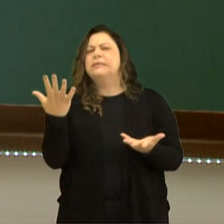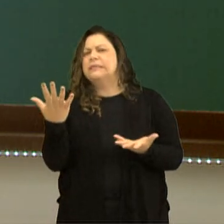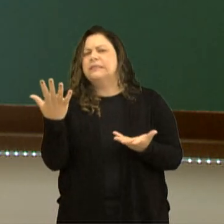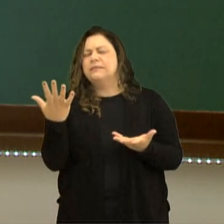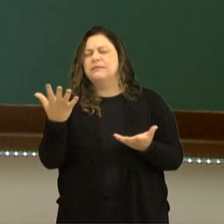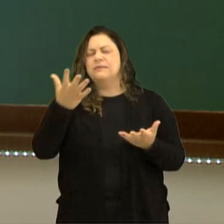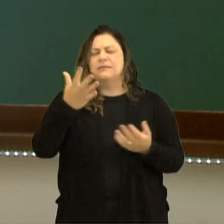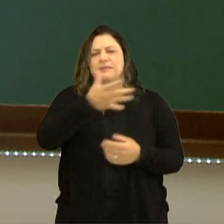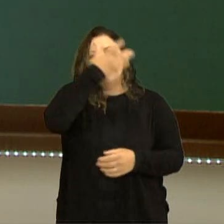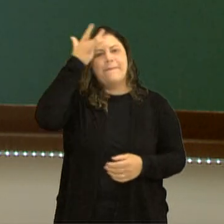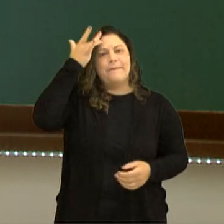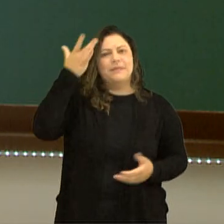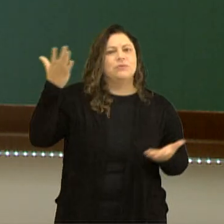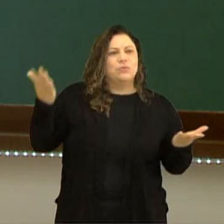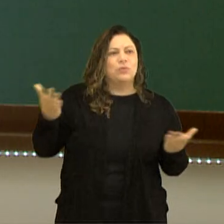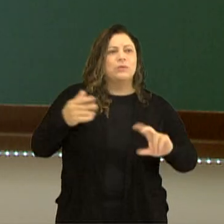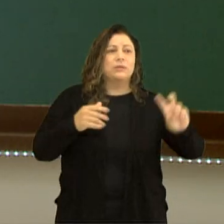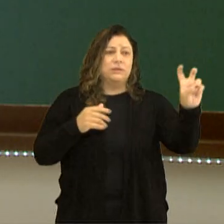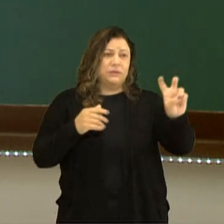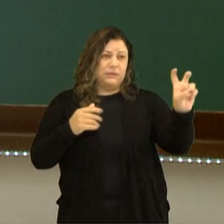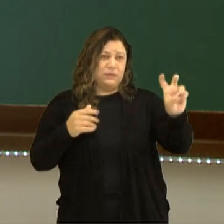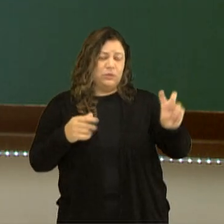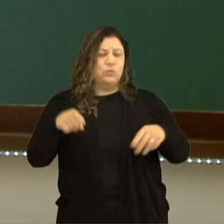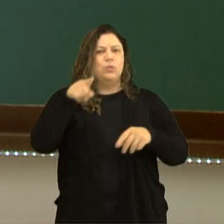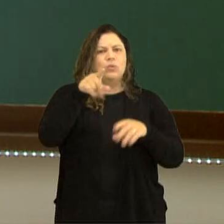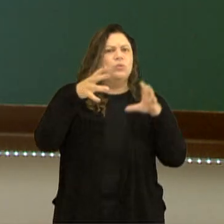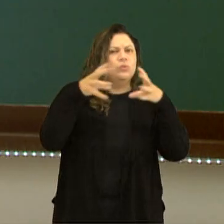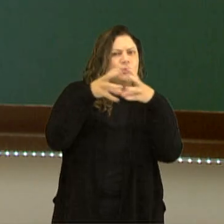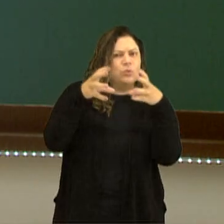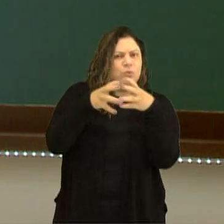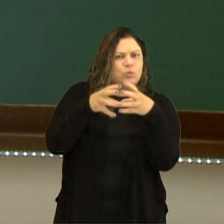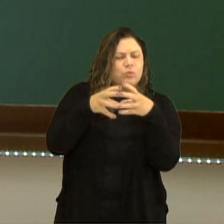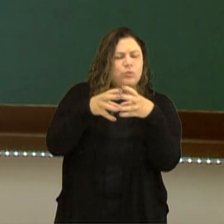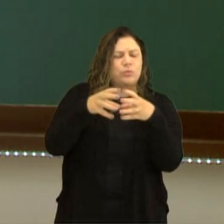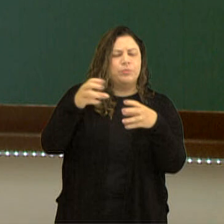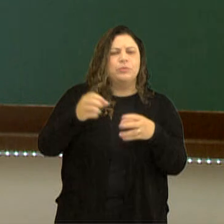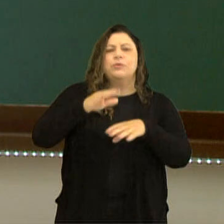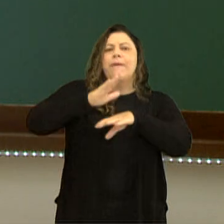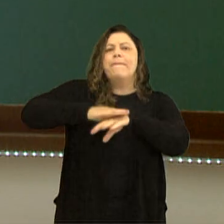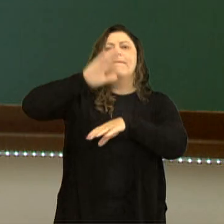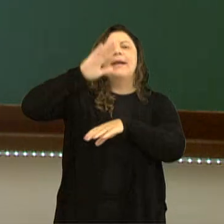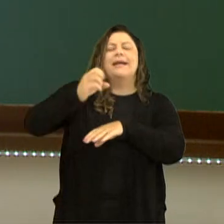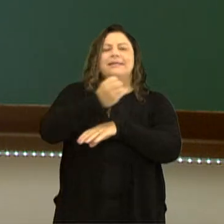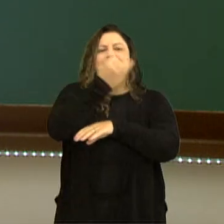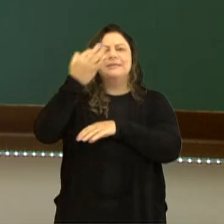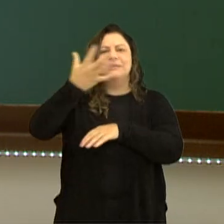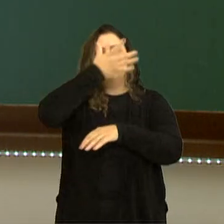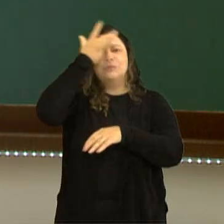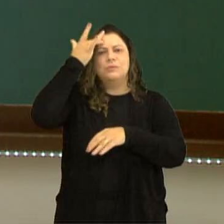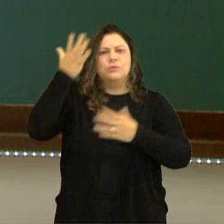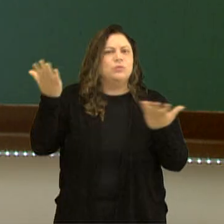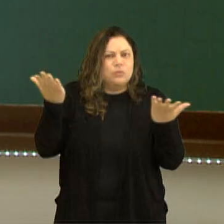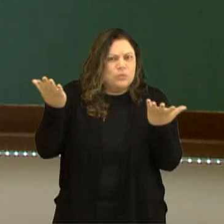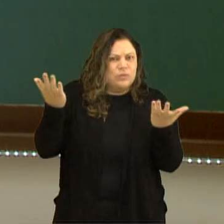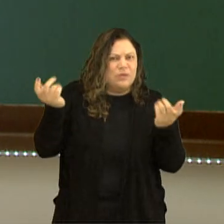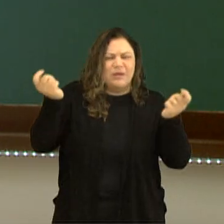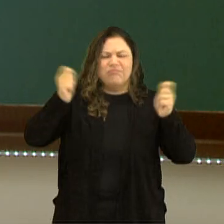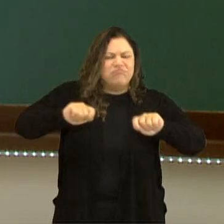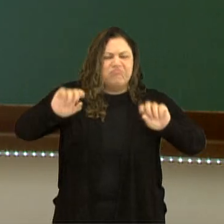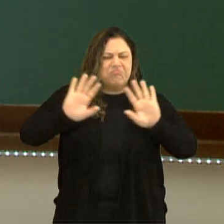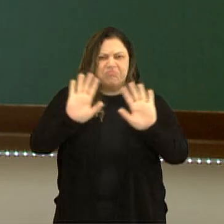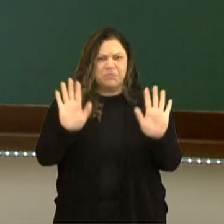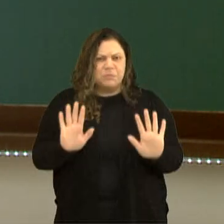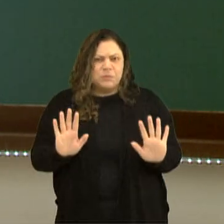pessoas? Número 5. E se seu grupo tiver um número maior que esse? Não é possível realizar o City